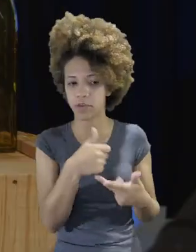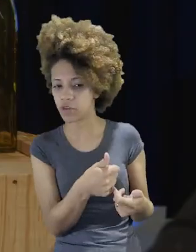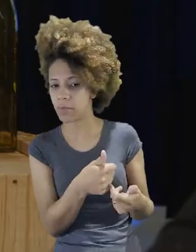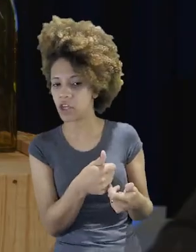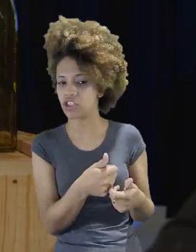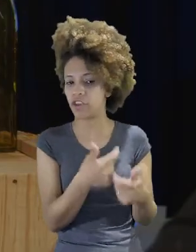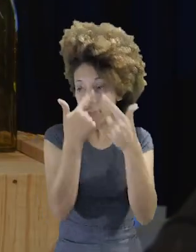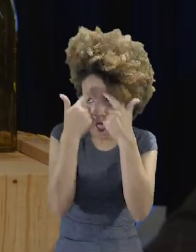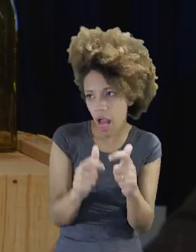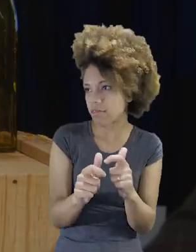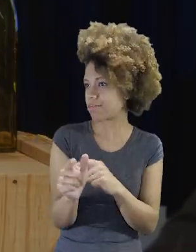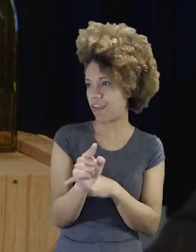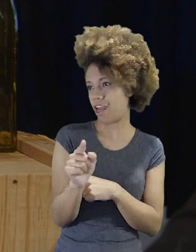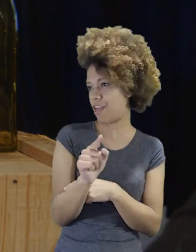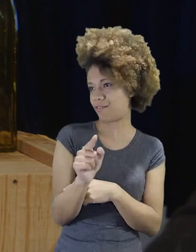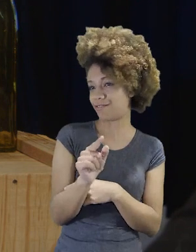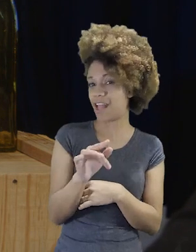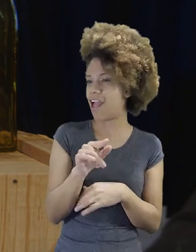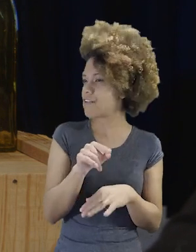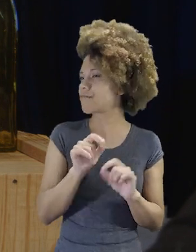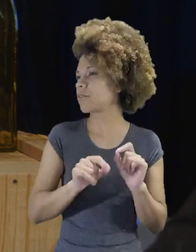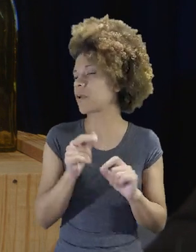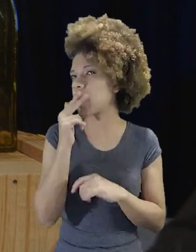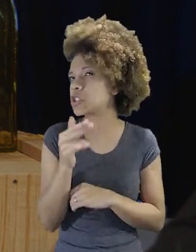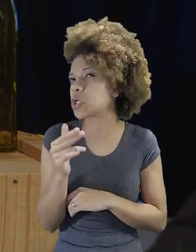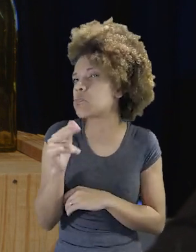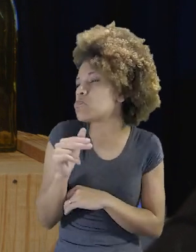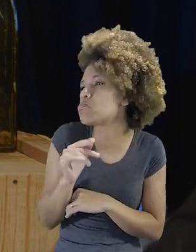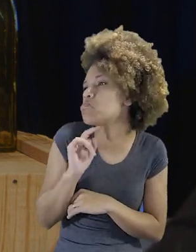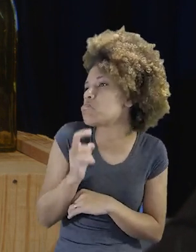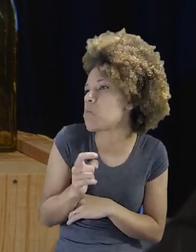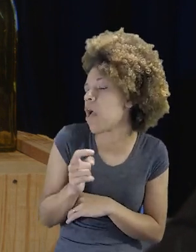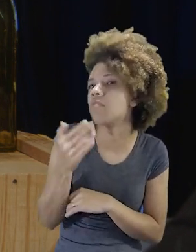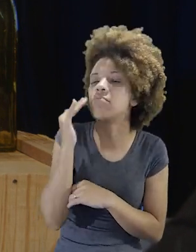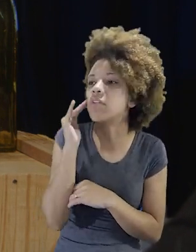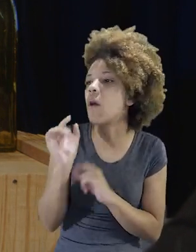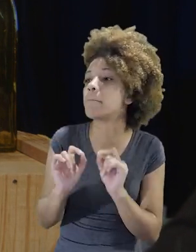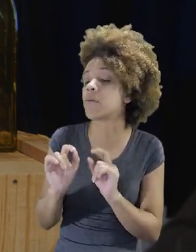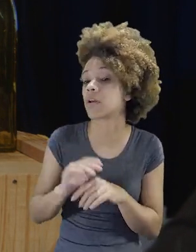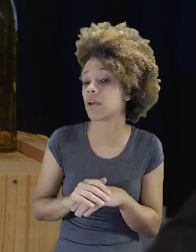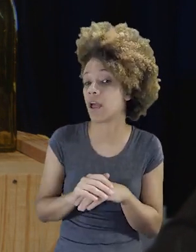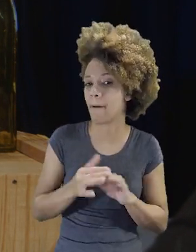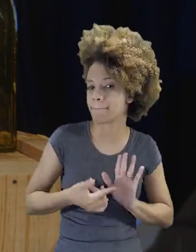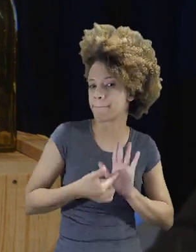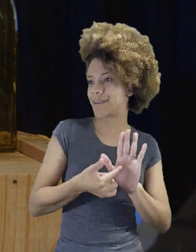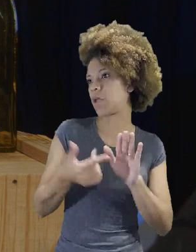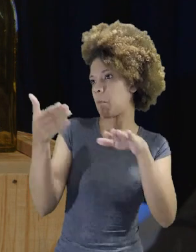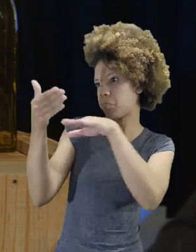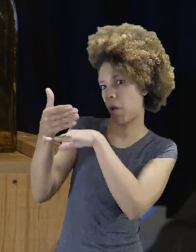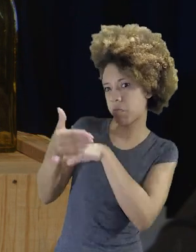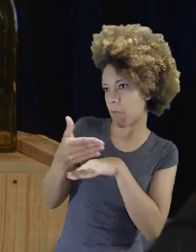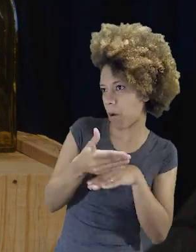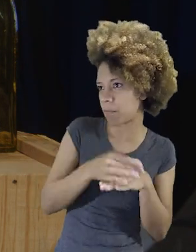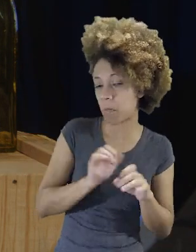as pessoas nunca entenderam que tipo racionais E aí depois quando eles começaram a aparecer né fizeram capa da bons sonhos Mano Brown e tal